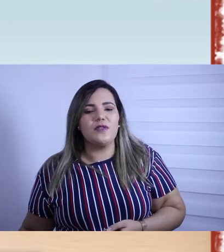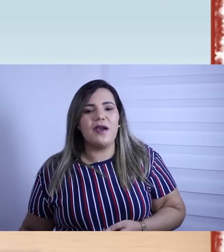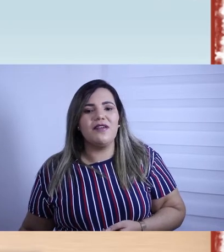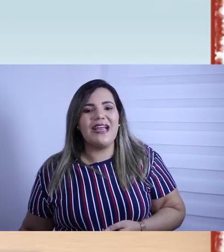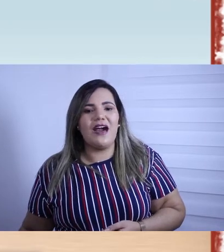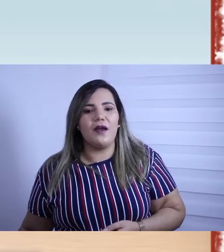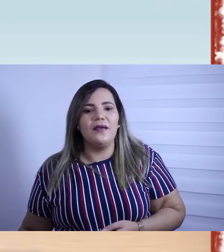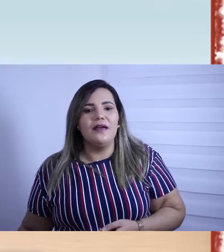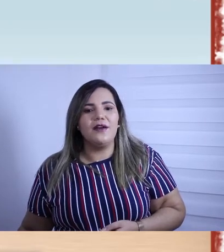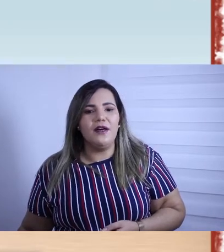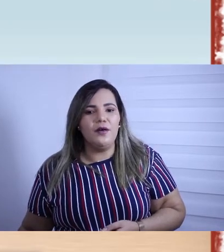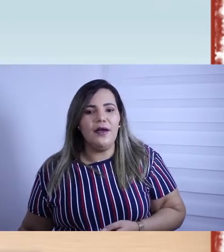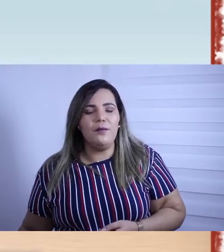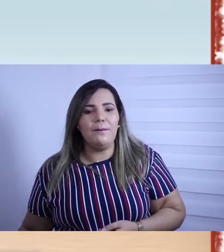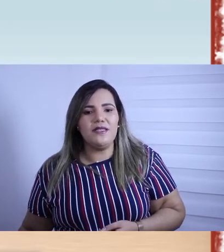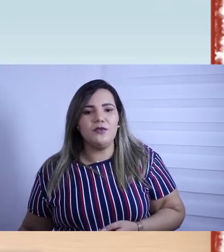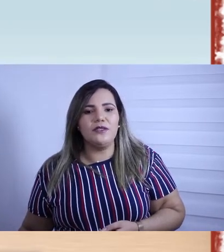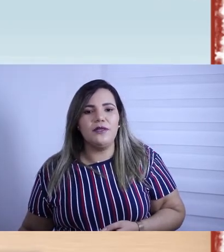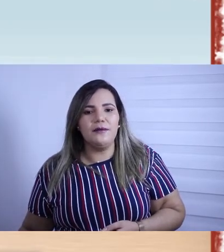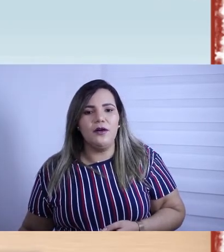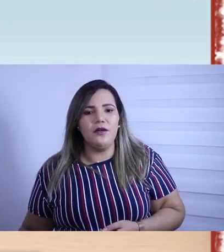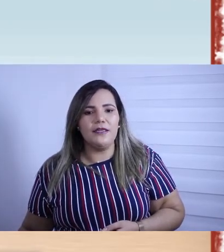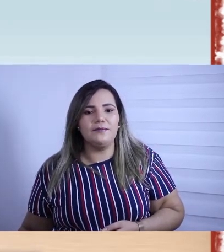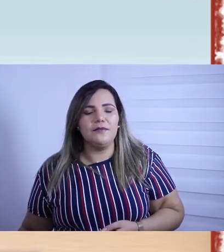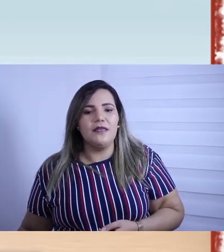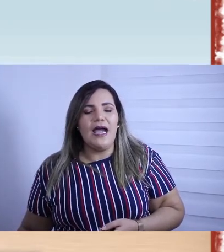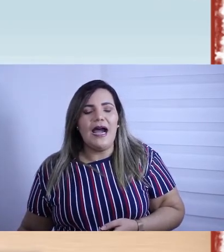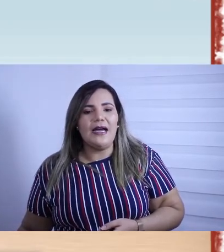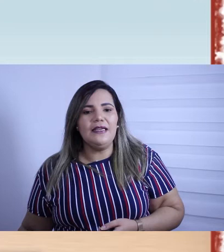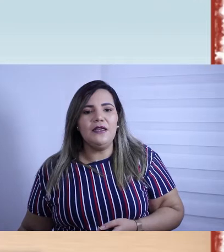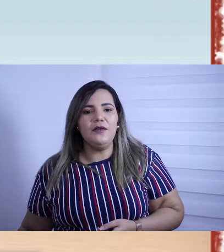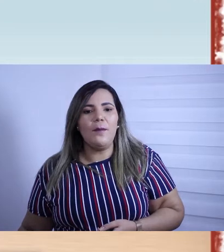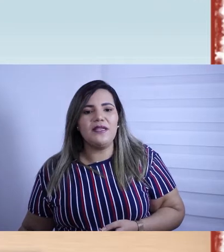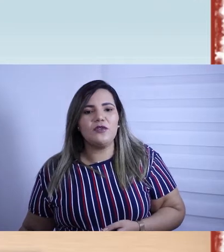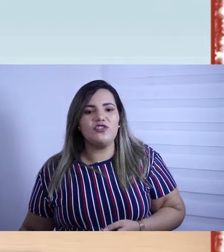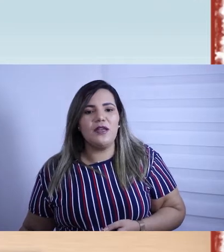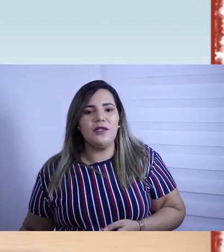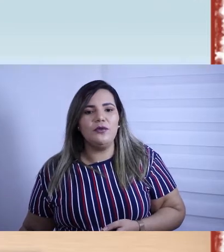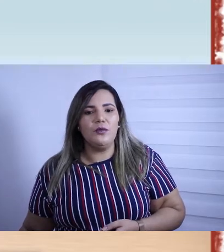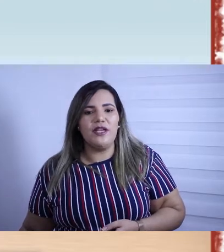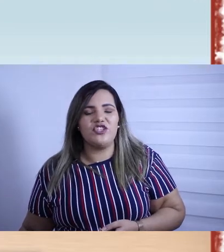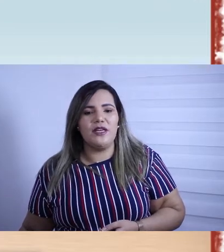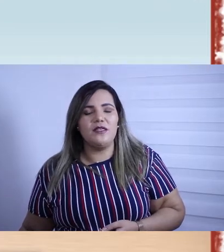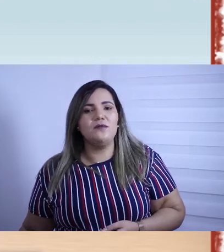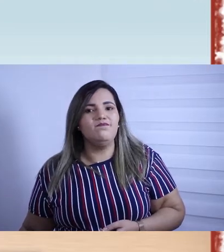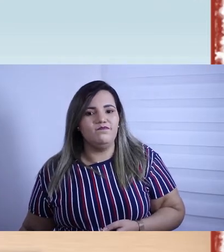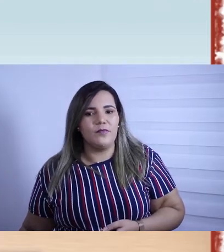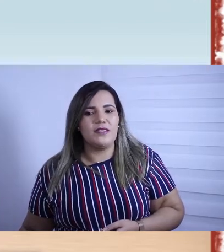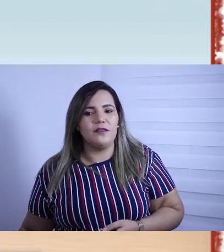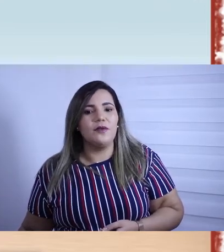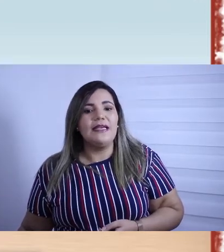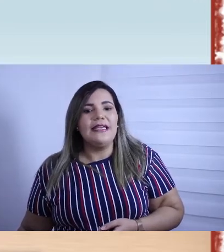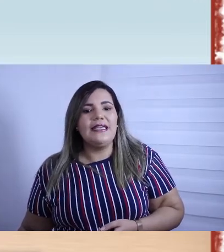e nós temos a palavra car girl é uma pessoa não é ok aí é uma pessoa já elimino leite né